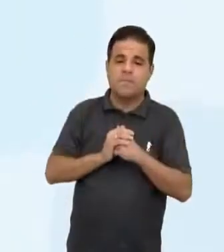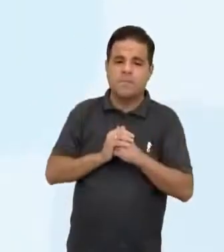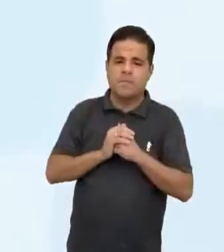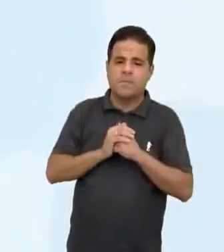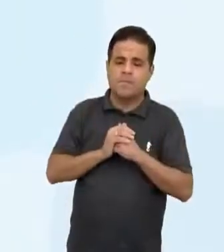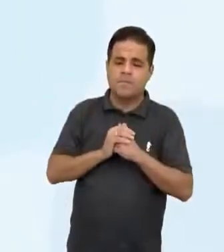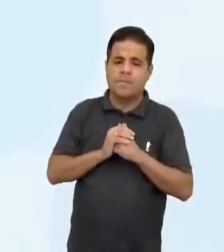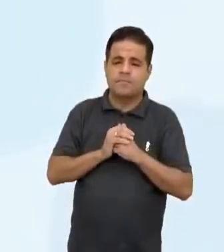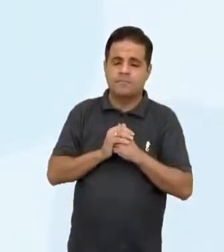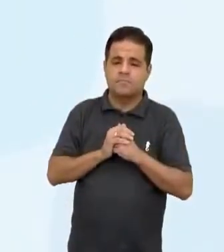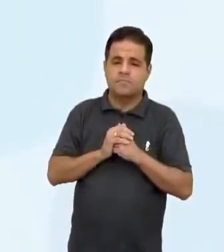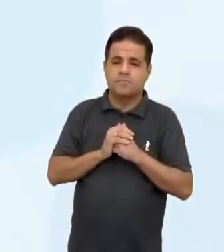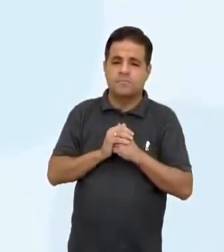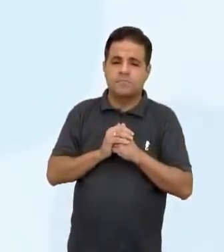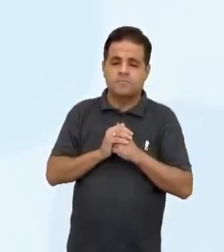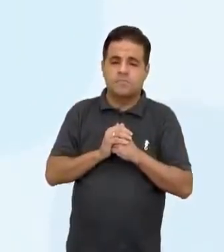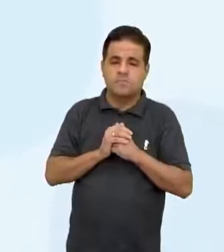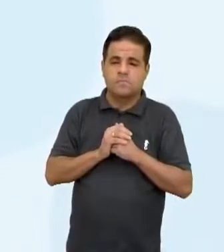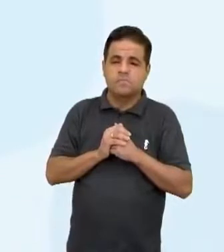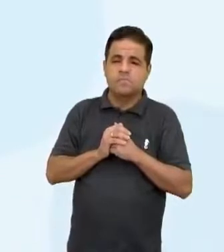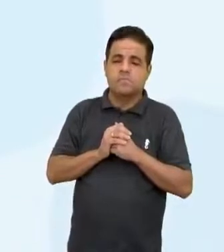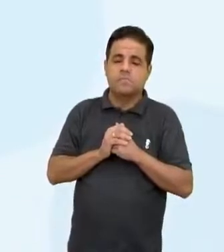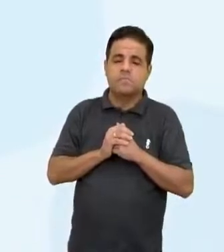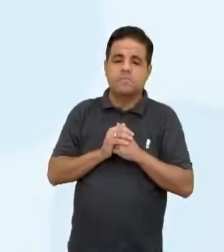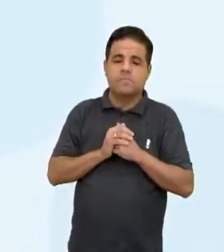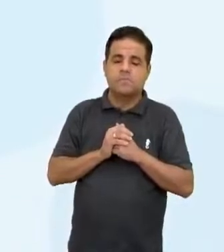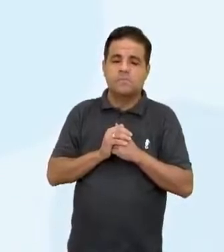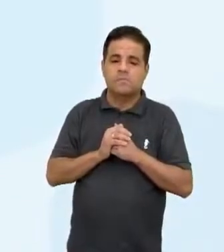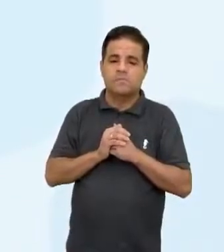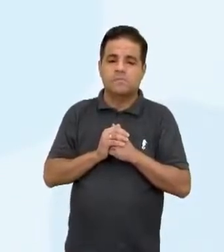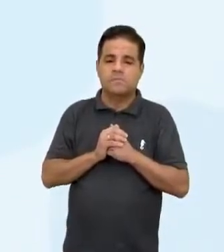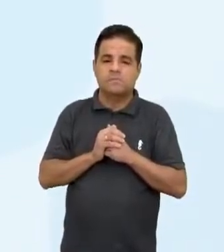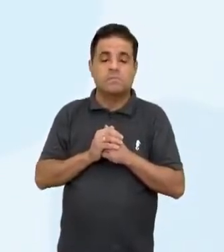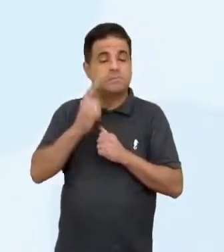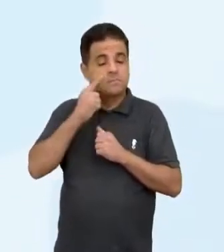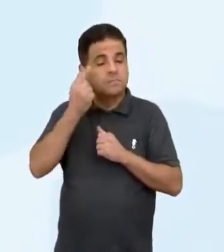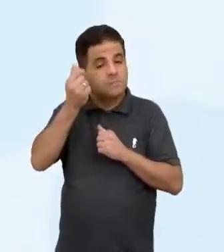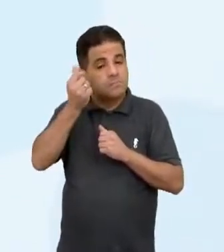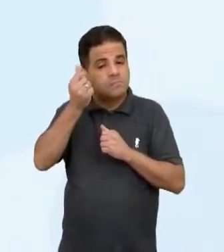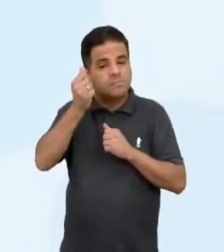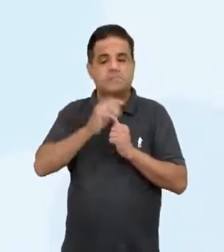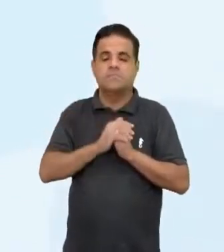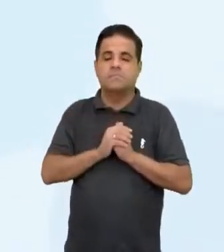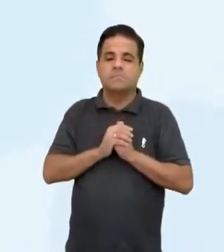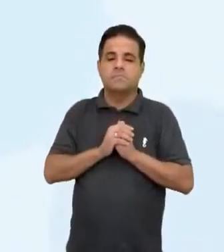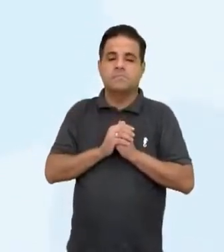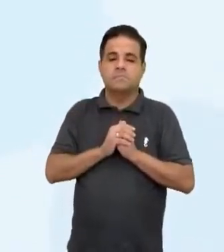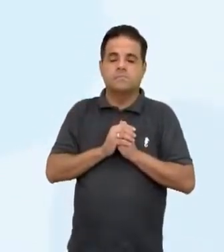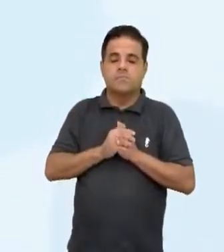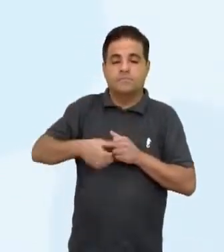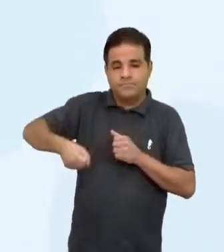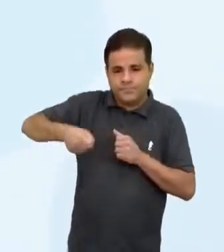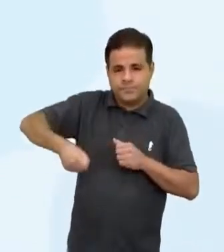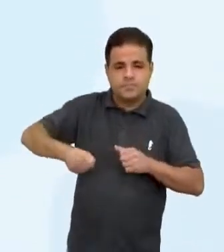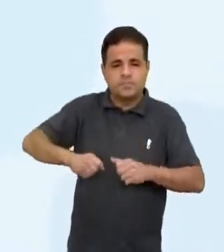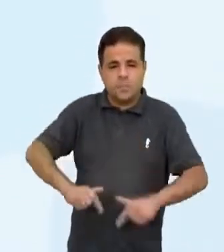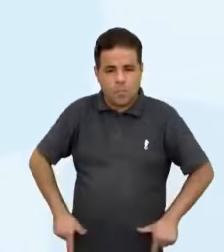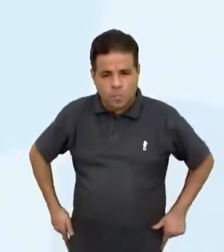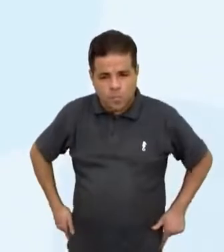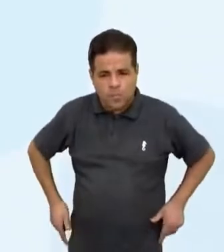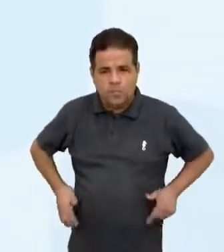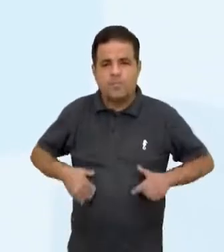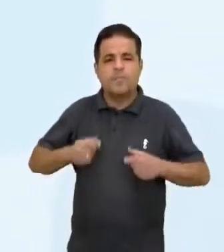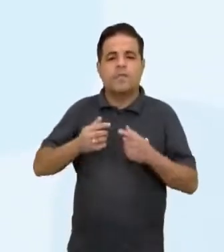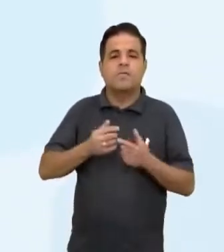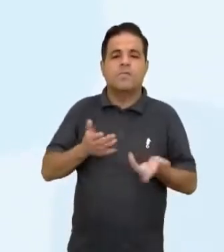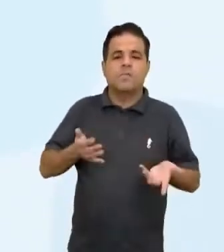grana. Caso? Nesse caso é sem dinheiro? Vamos ver. Bolsos vazios sem nada, que tá respondendo anterior muita